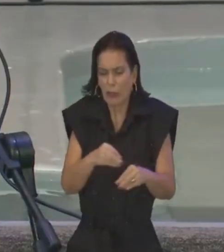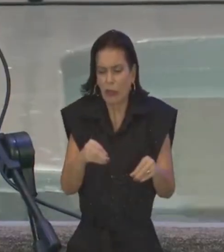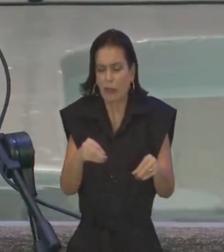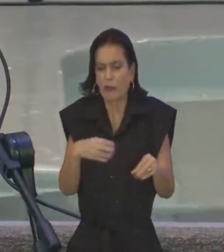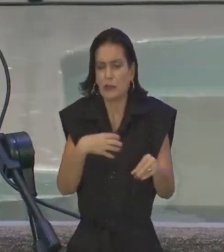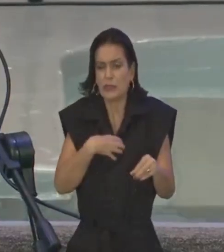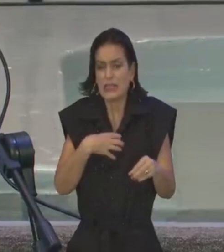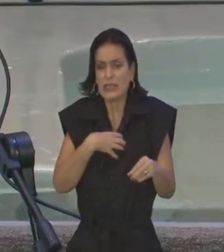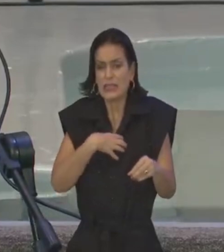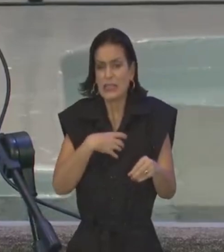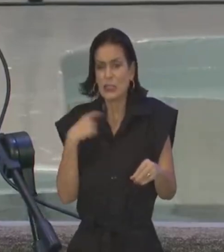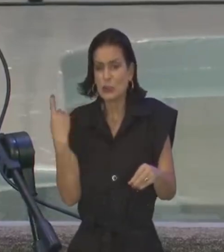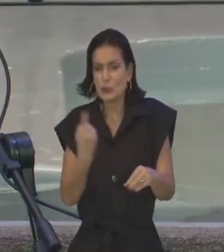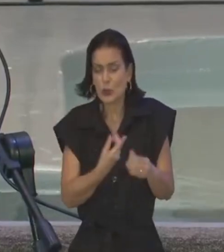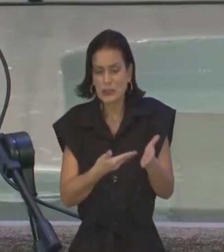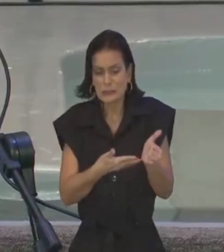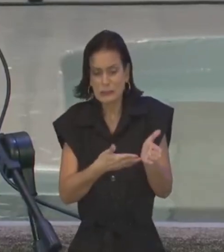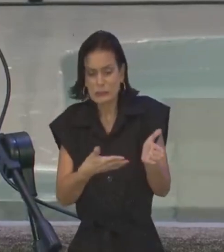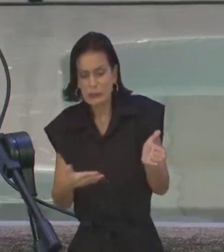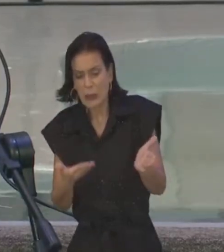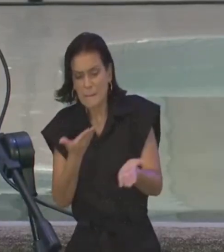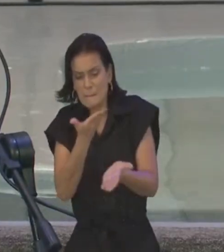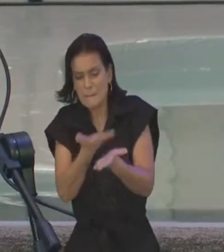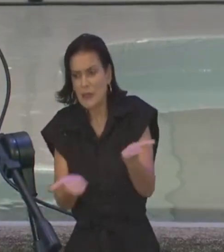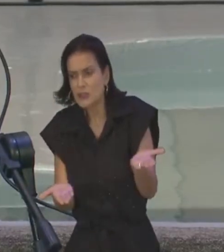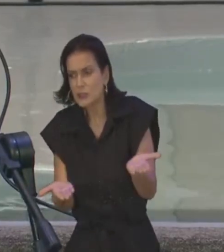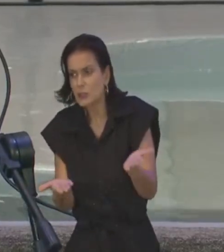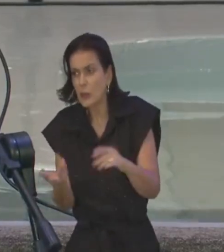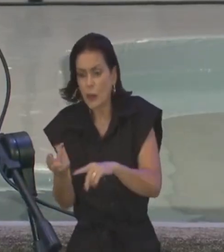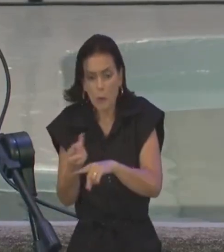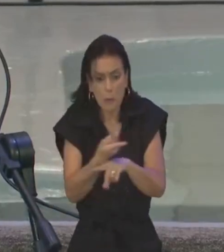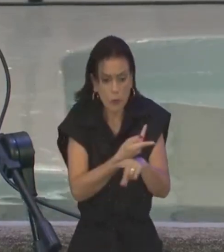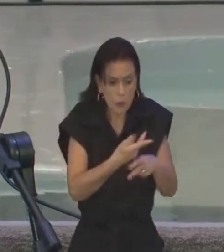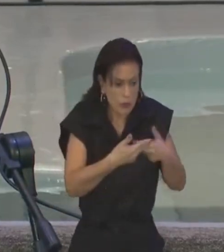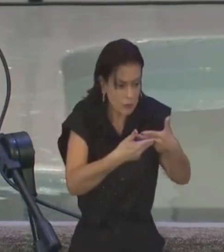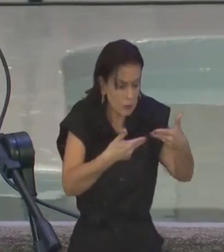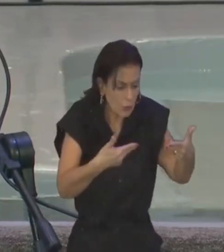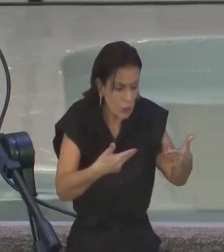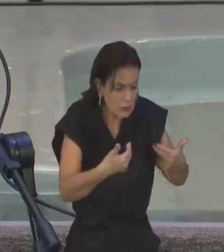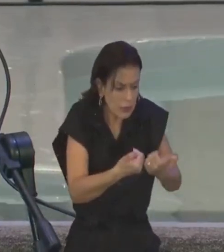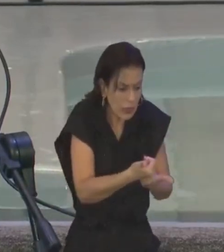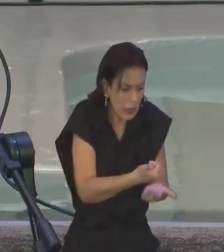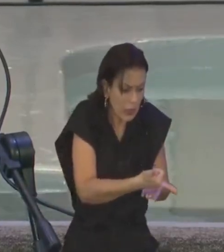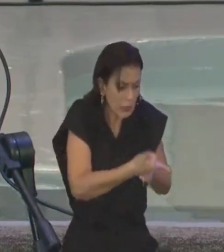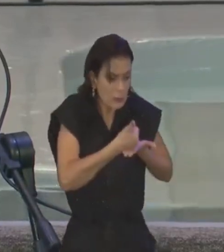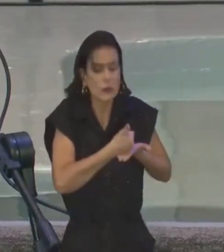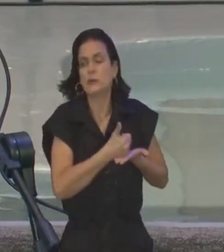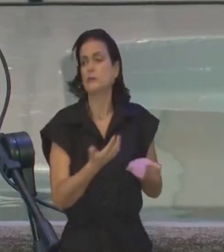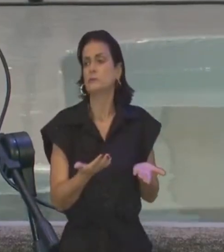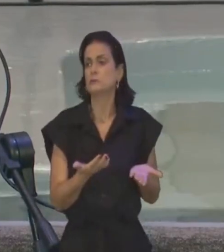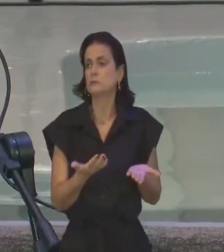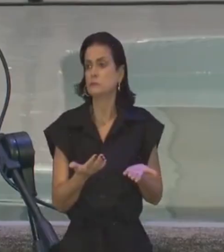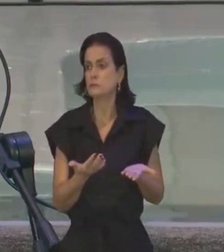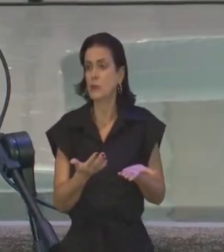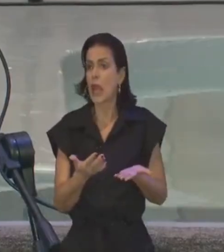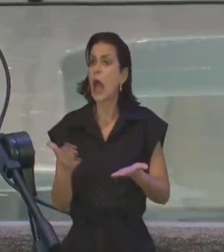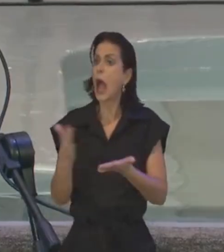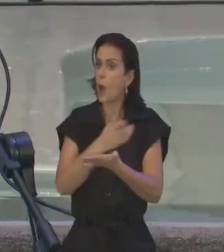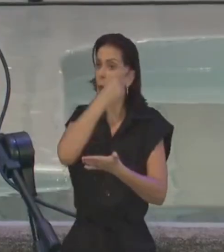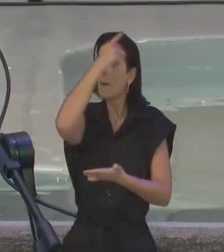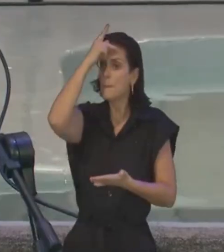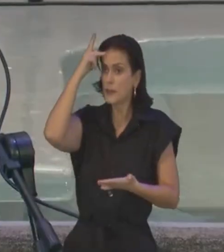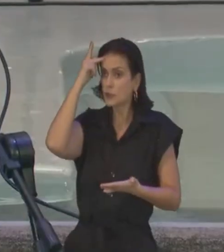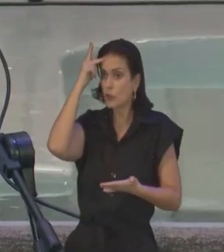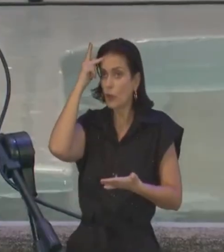e sentimos que nós estamos perdidos, nós procuramos alguma coisa para suprir, e muitas pessoas de fato procuram nos